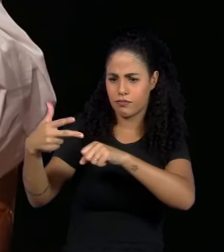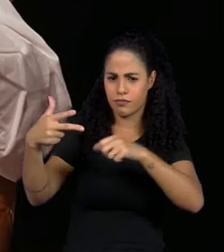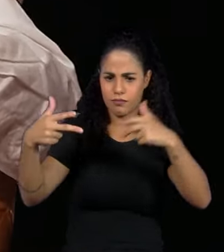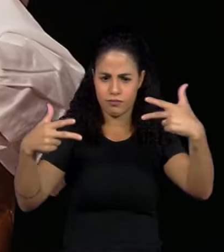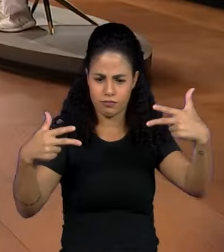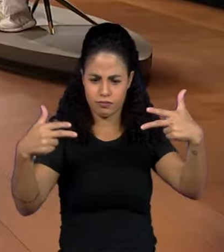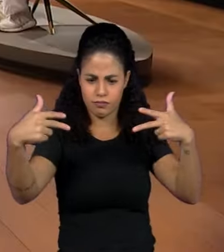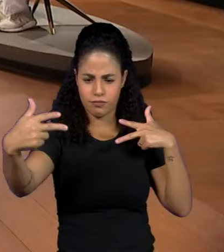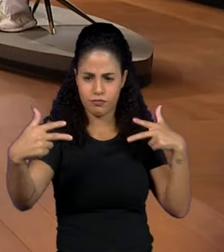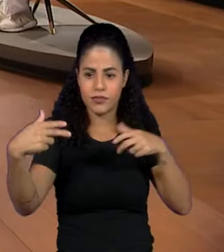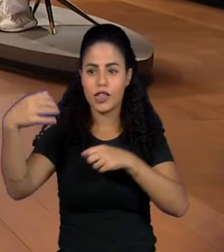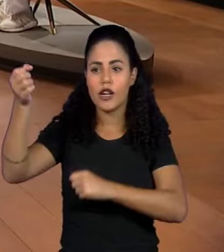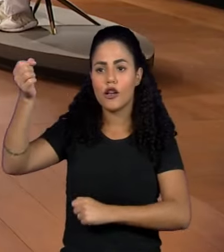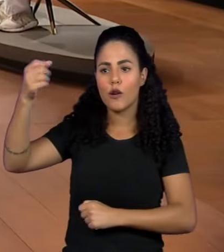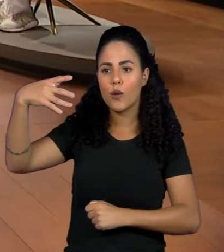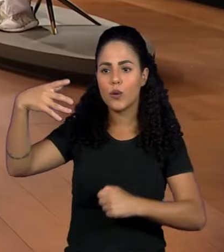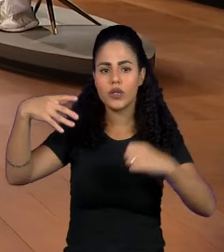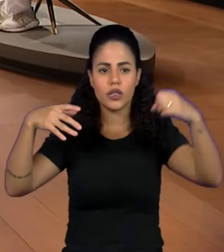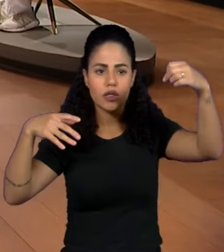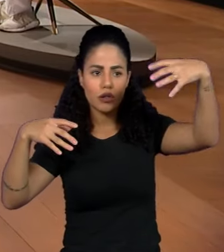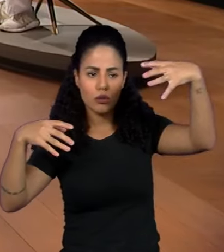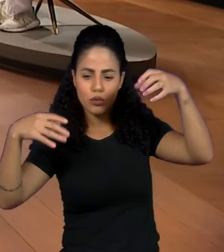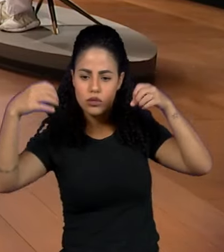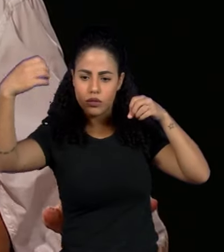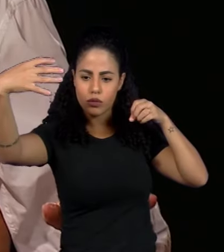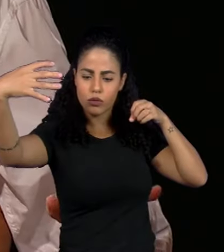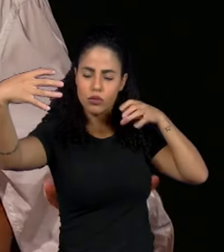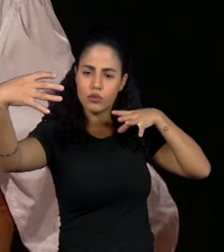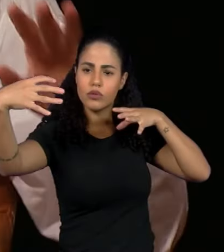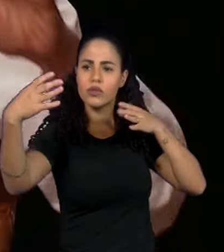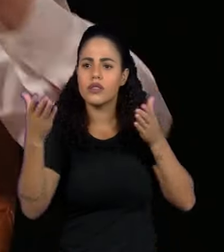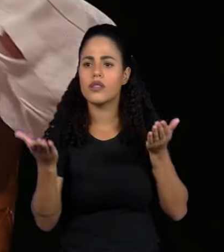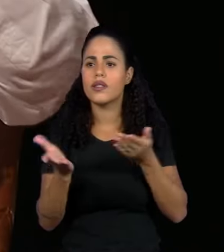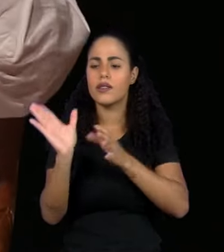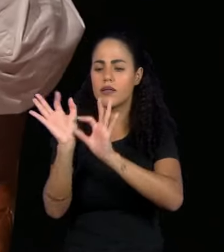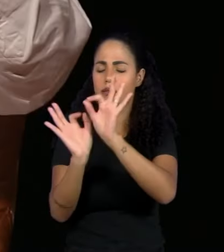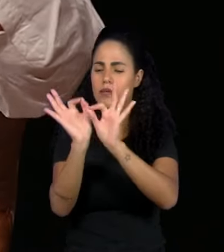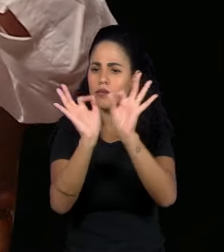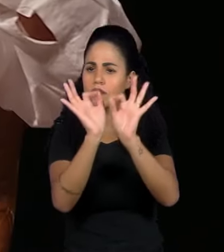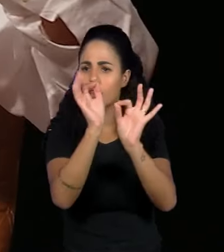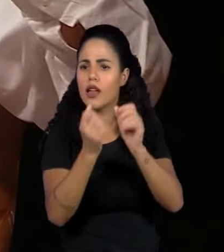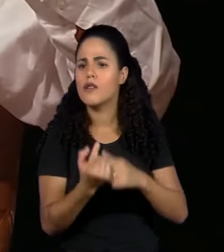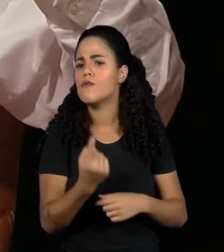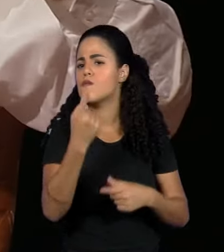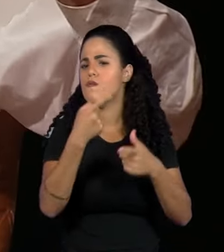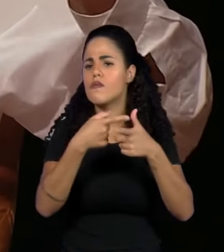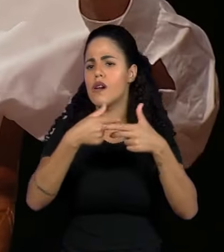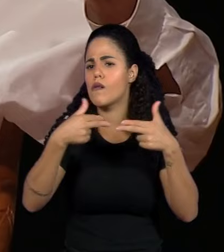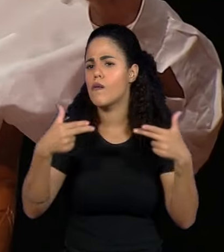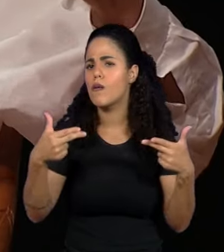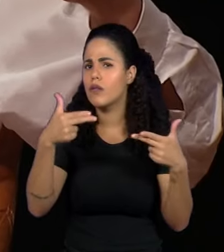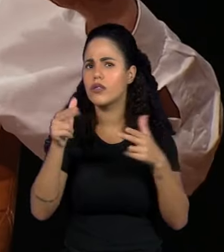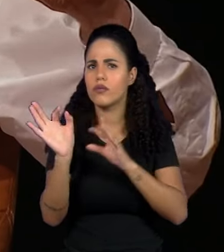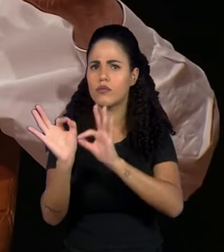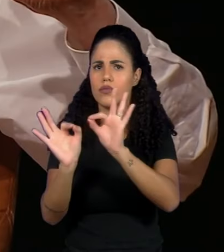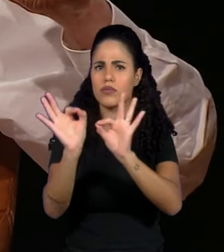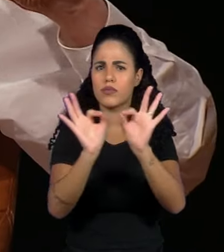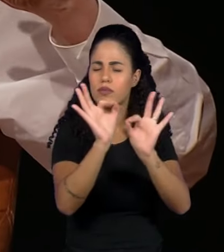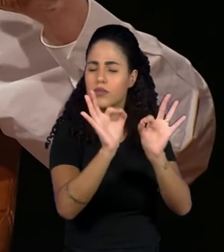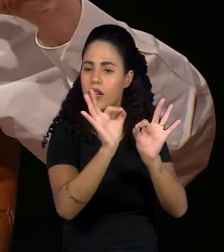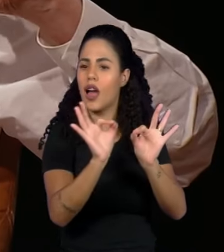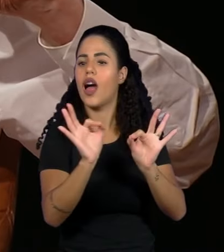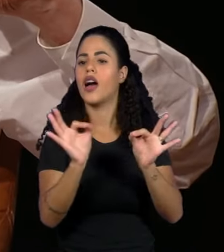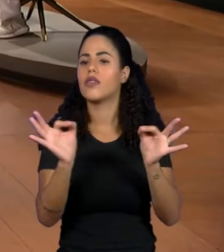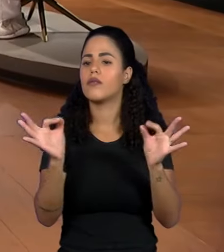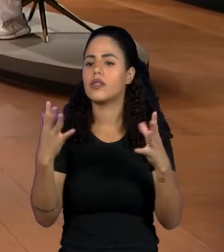Ele botou, não sei se é celofane, sei lá, uma coisa que vira... aquilo